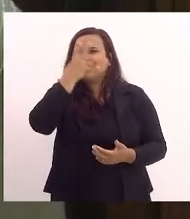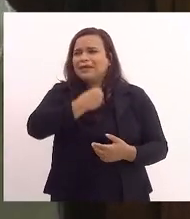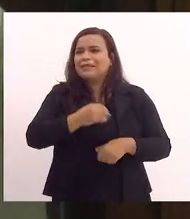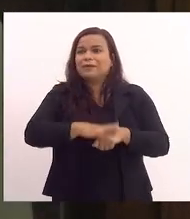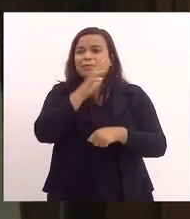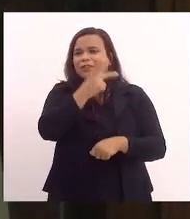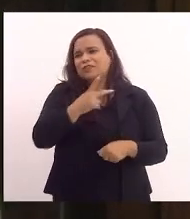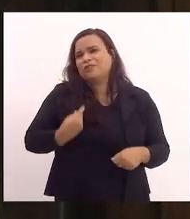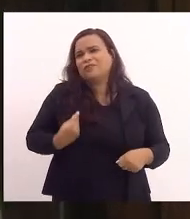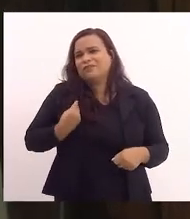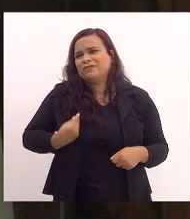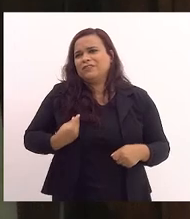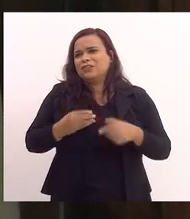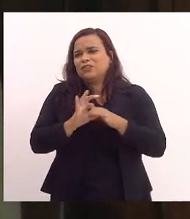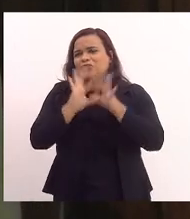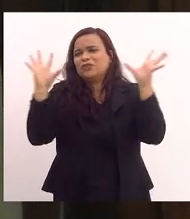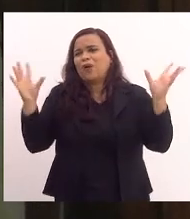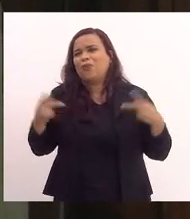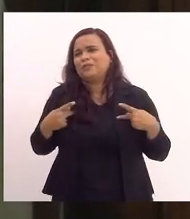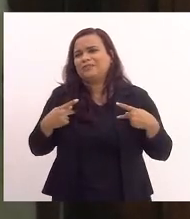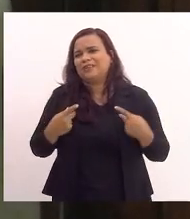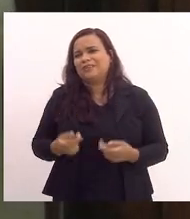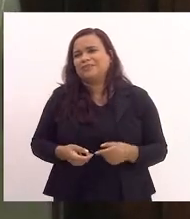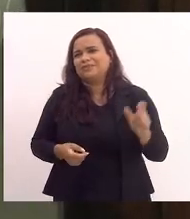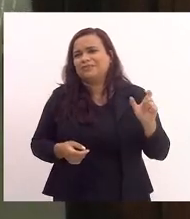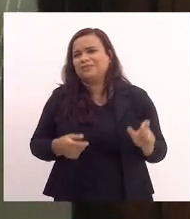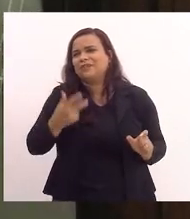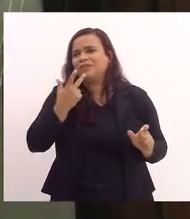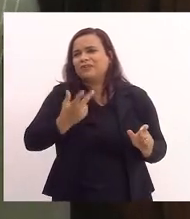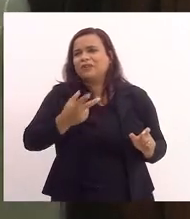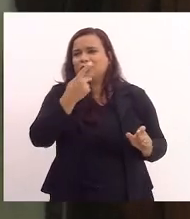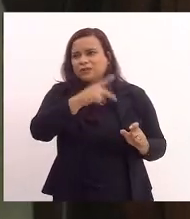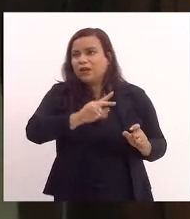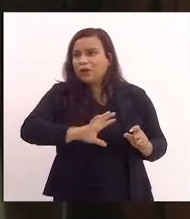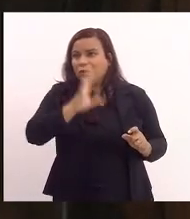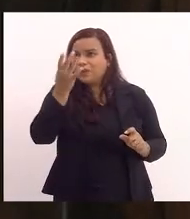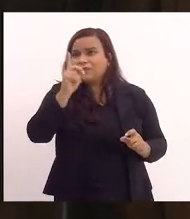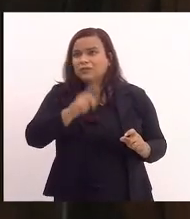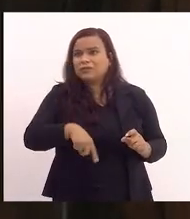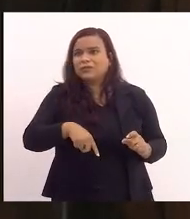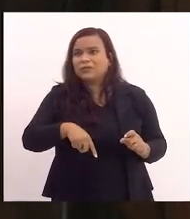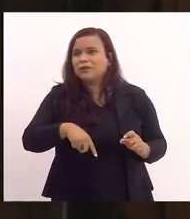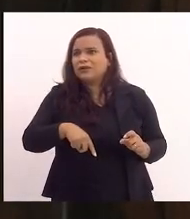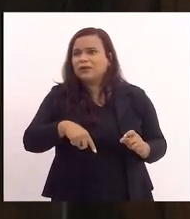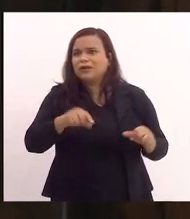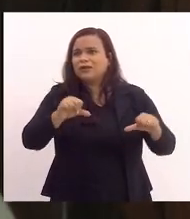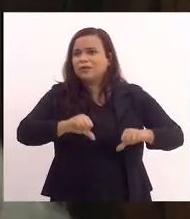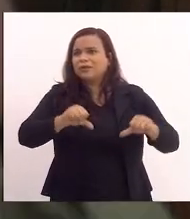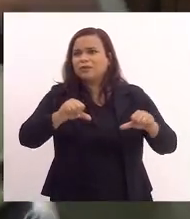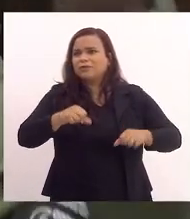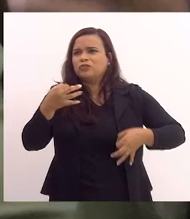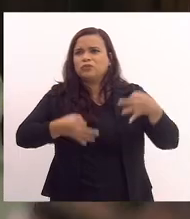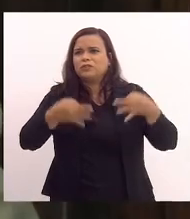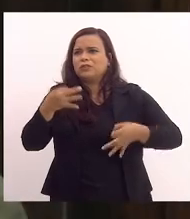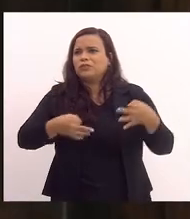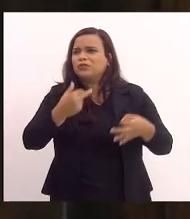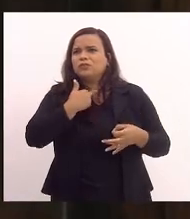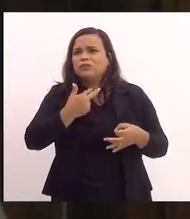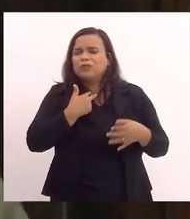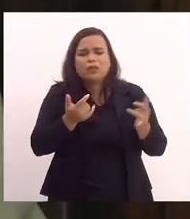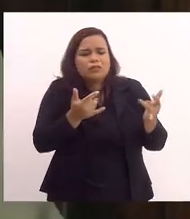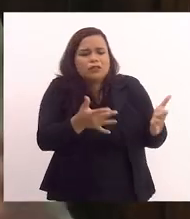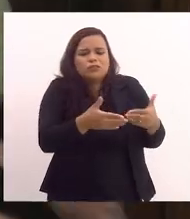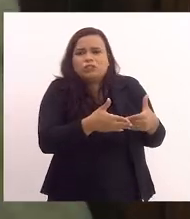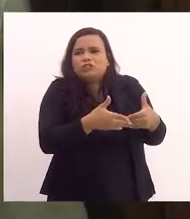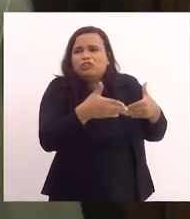falou: o seu caso foi uma aberração jurídica. Não tinha como mais deixar isso estender, ir